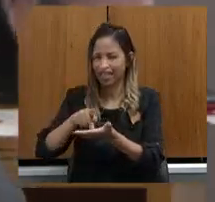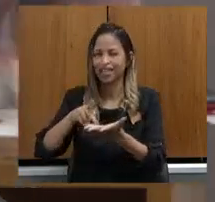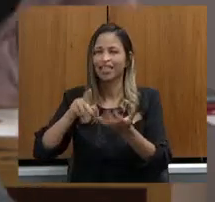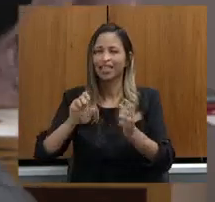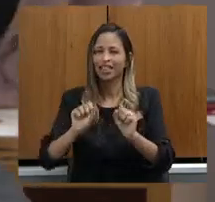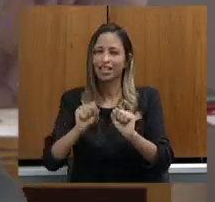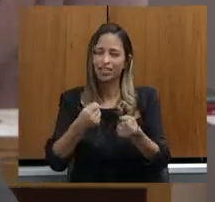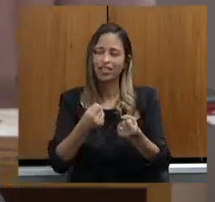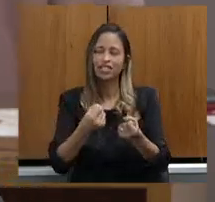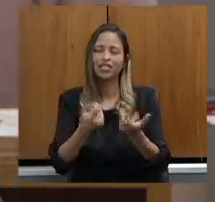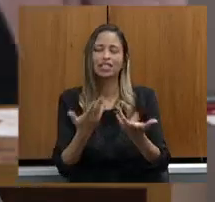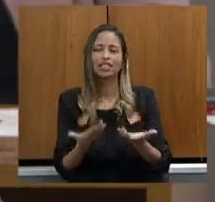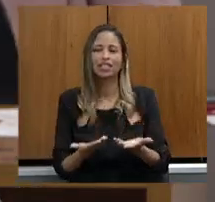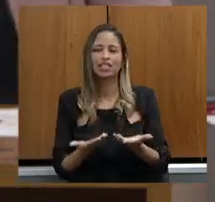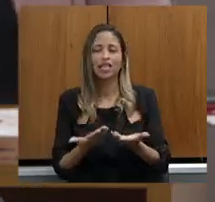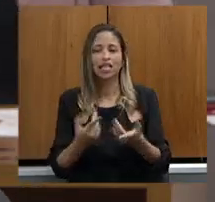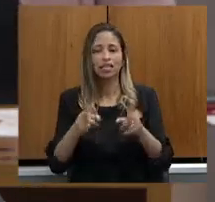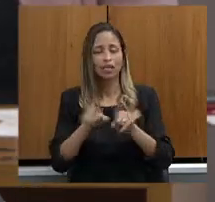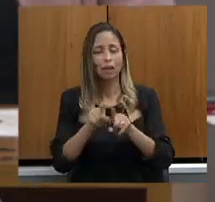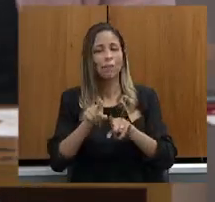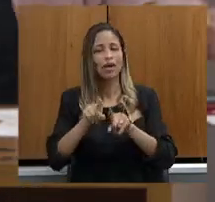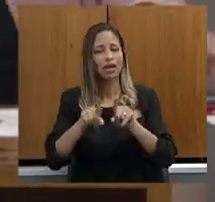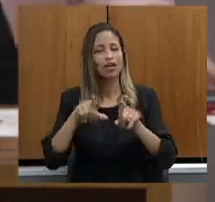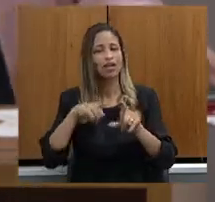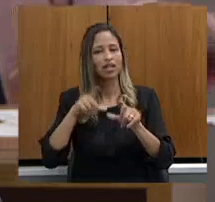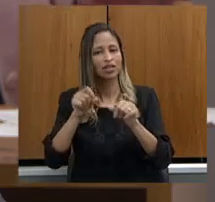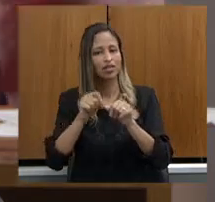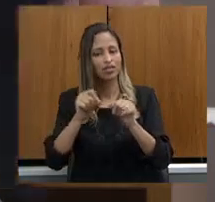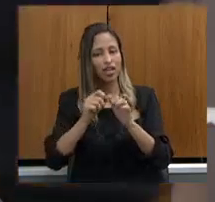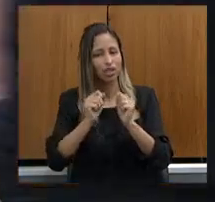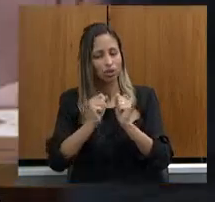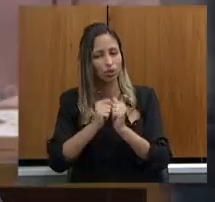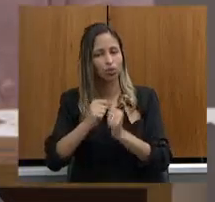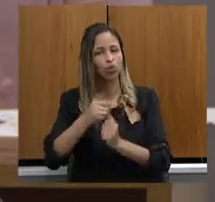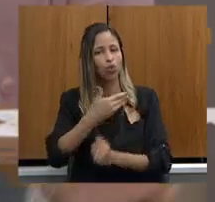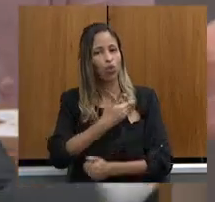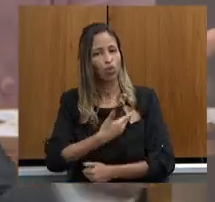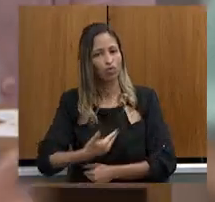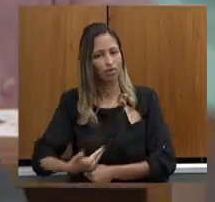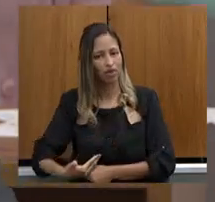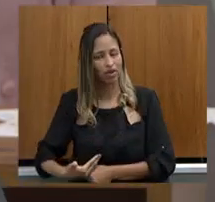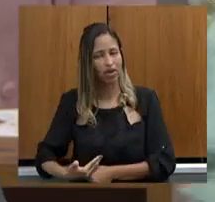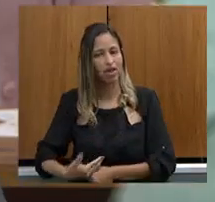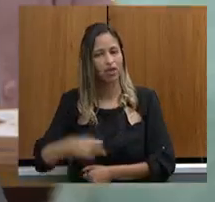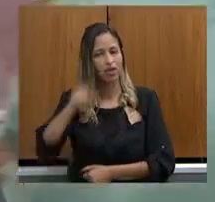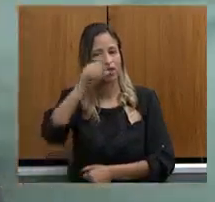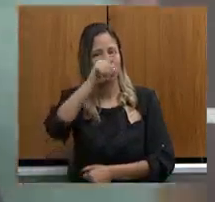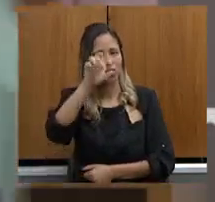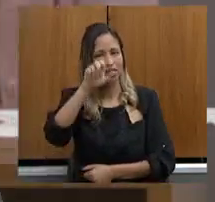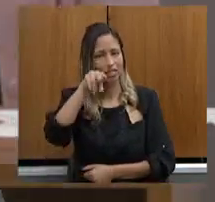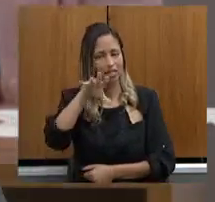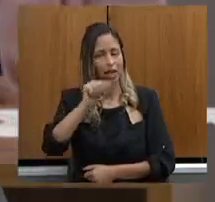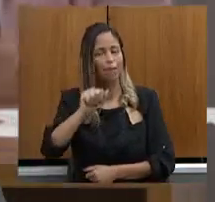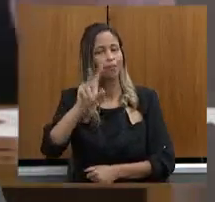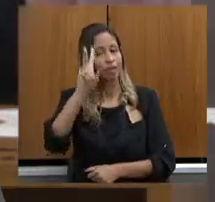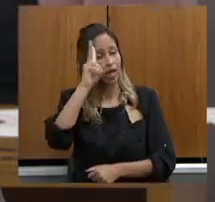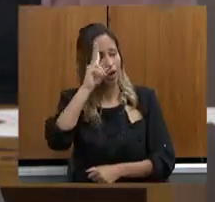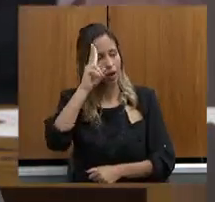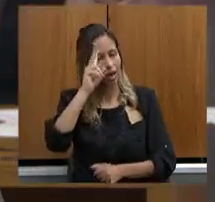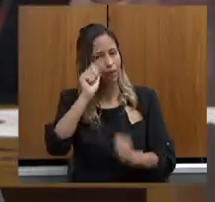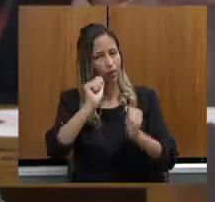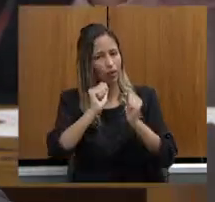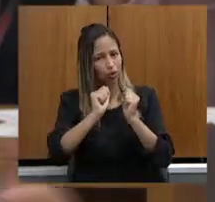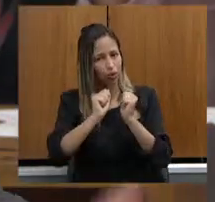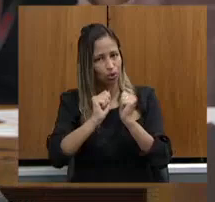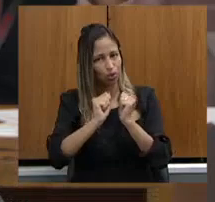defesa aos servidores que o senhor tantas vezes fez ao lado do nosso Governador Romeu Zema me recordo até de uma batalha em que